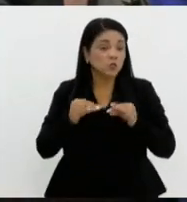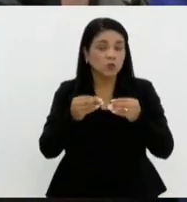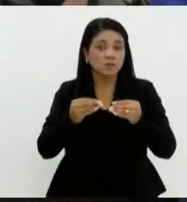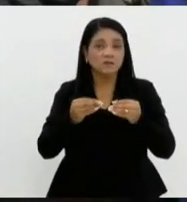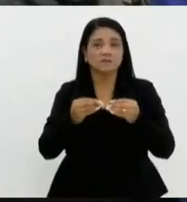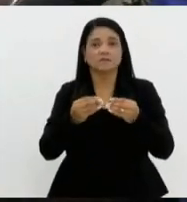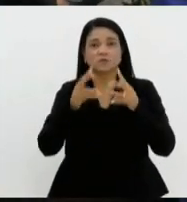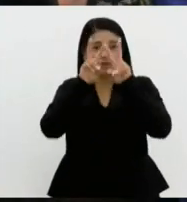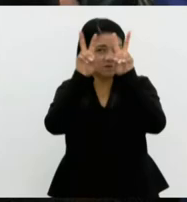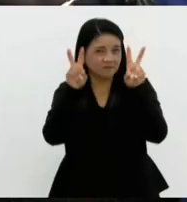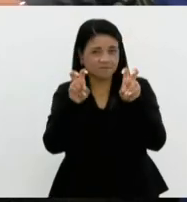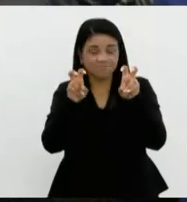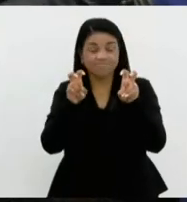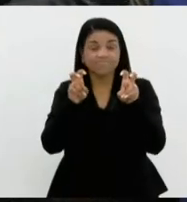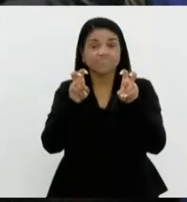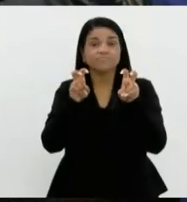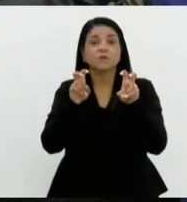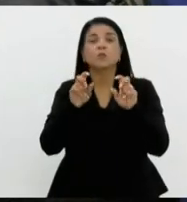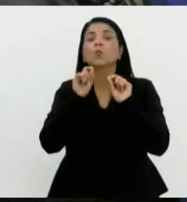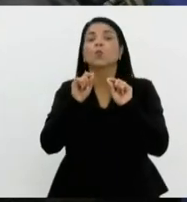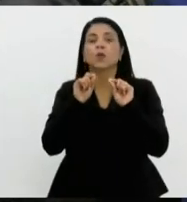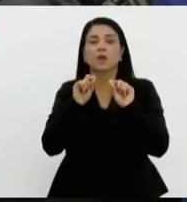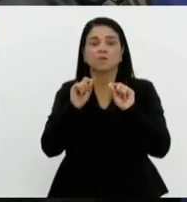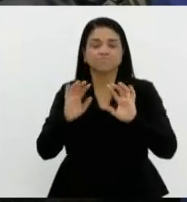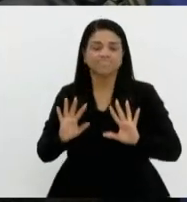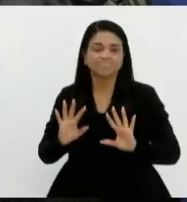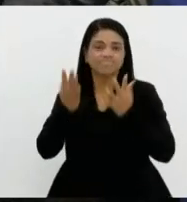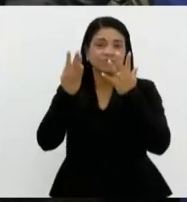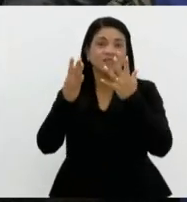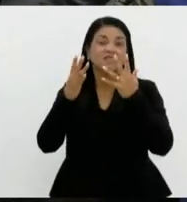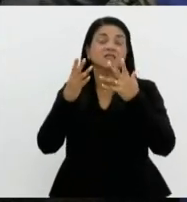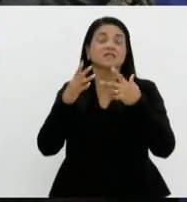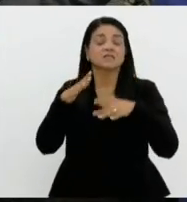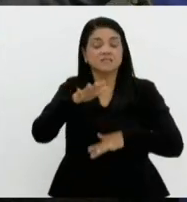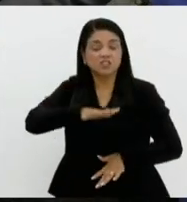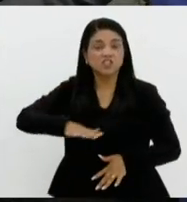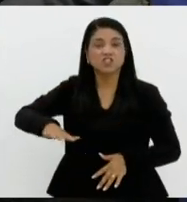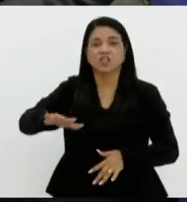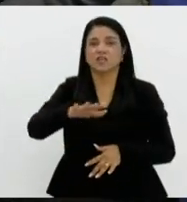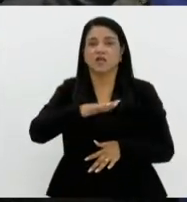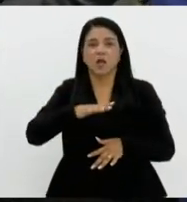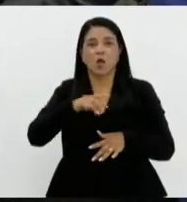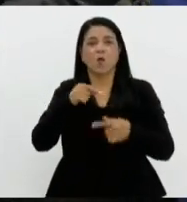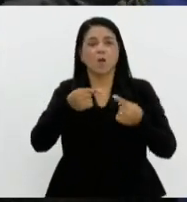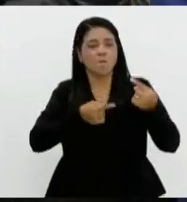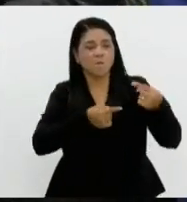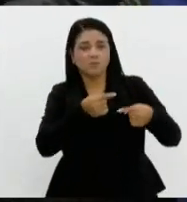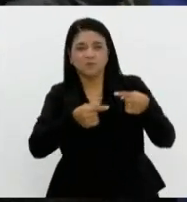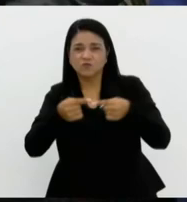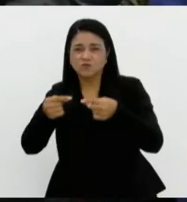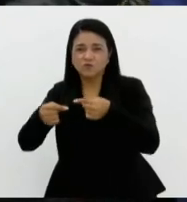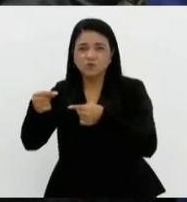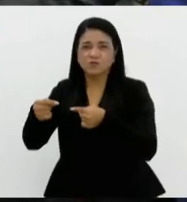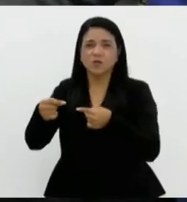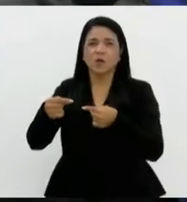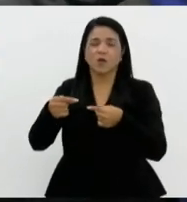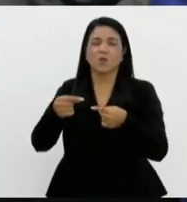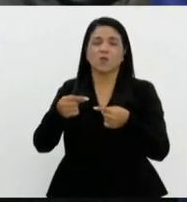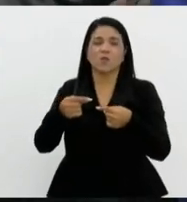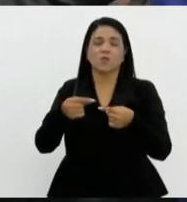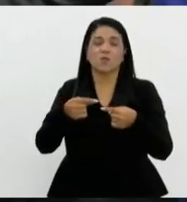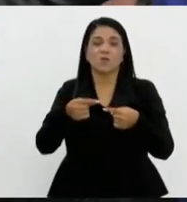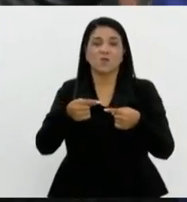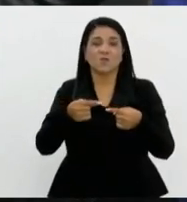E o Carnaval do Rio de Janeiro traz o tema geral, traz a polêmica que envolve, que envolve todas as